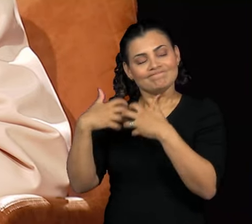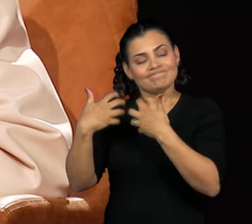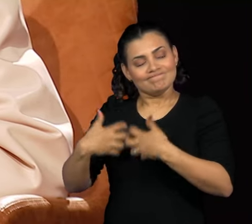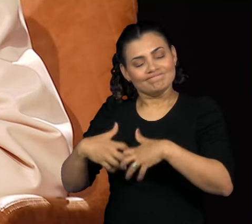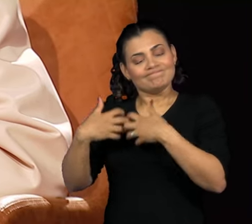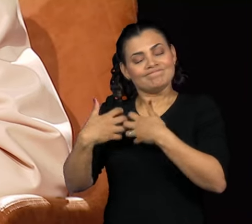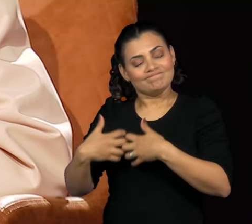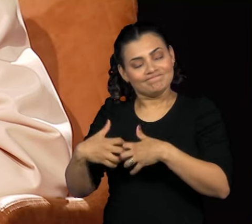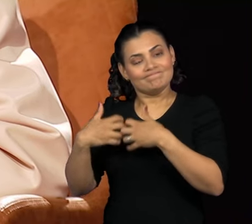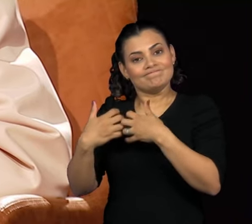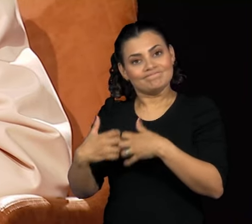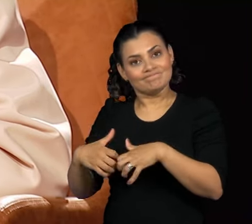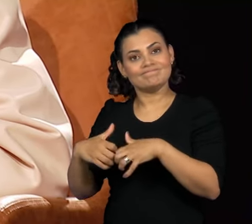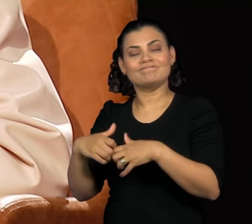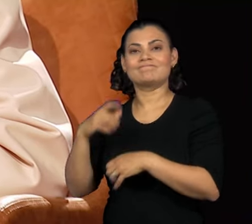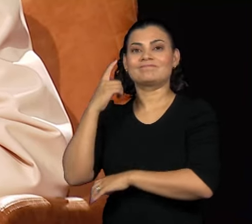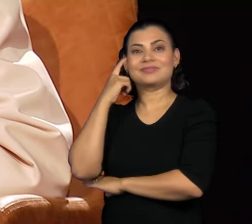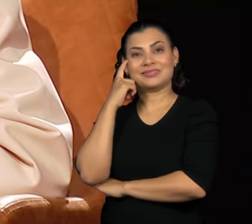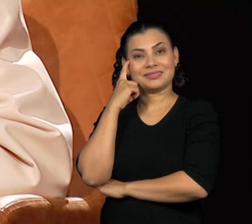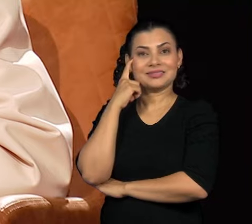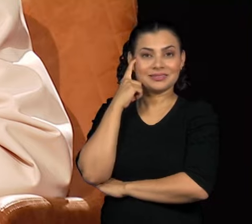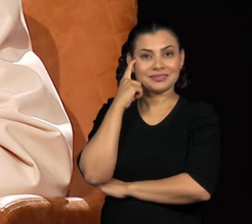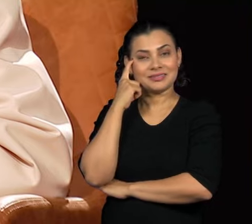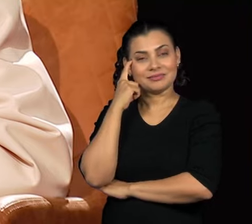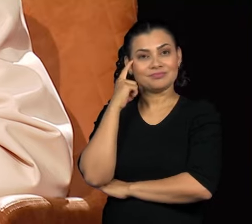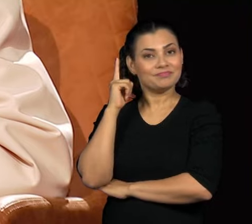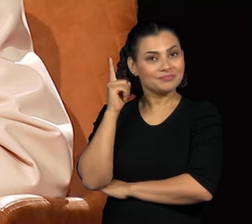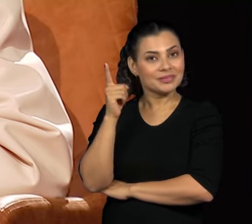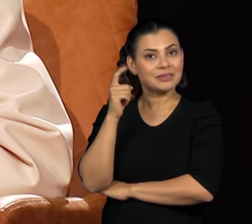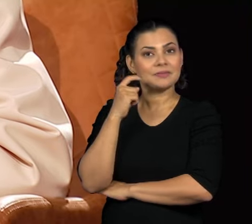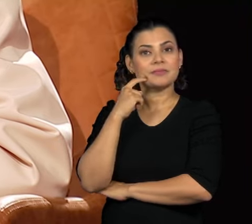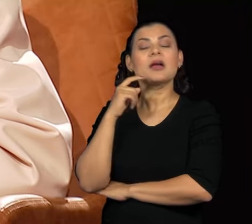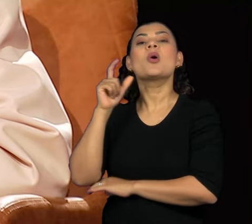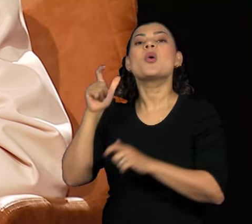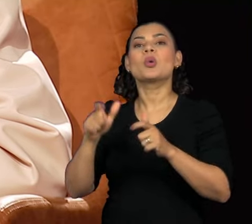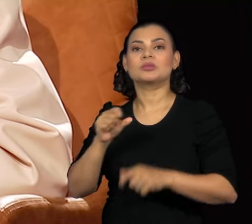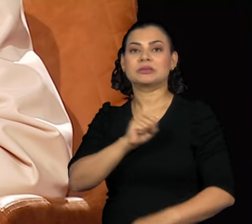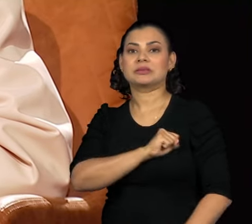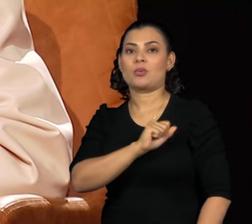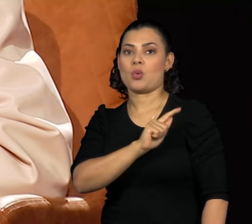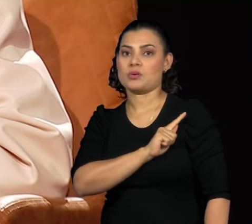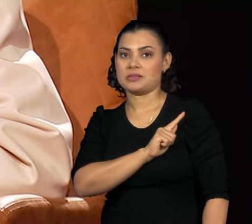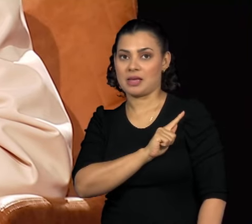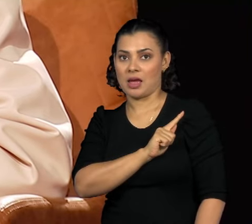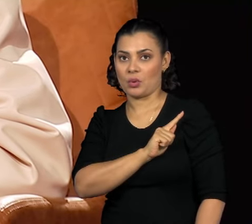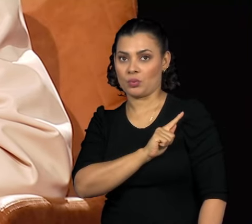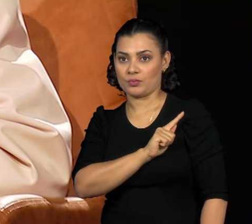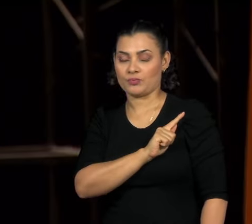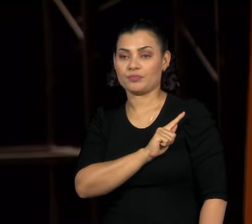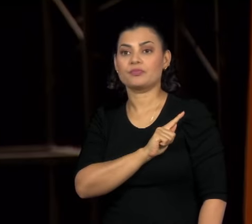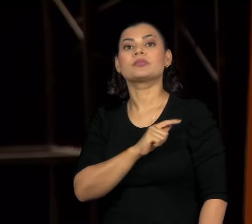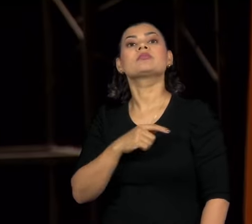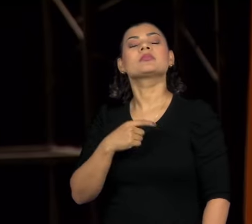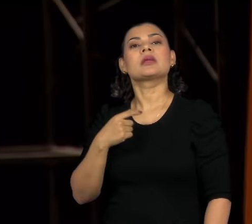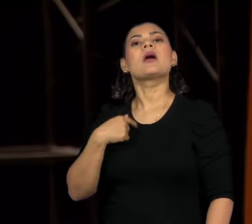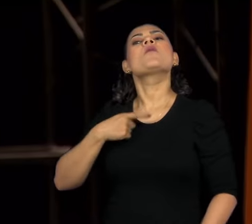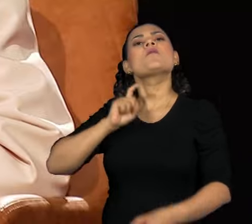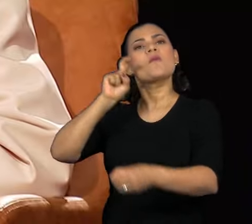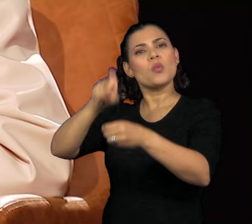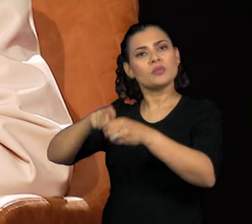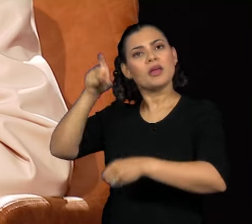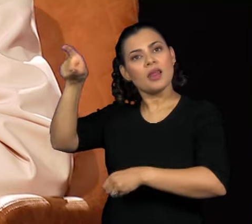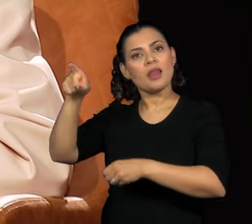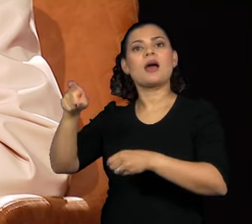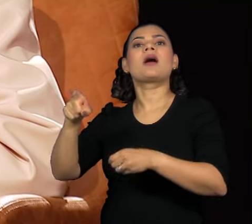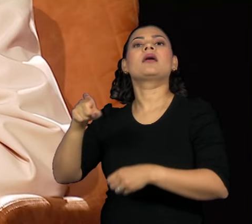pensei, falei, vou lá em São Gonçalo, saber o que é isso. Voltei lá na casa